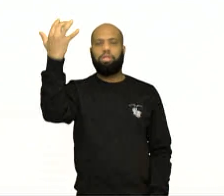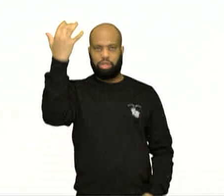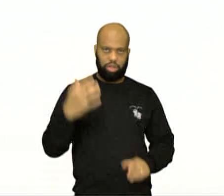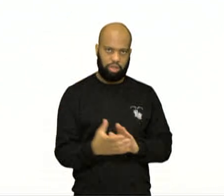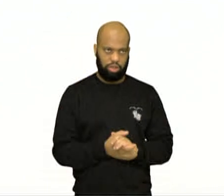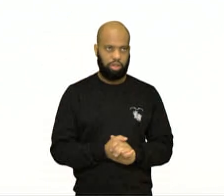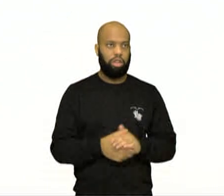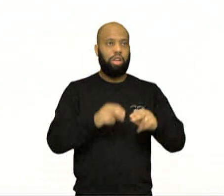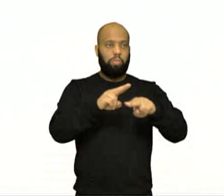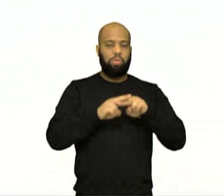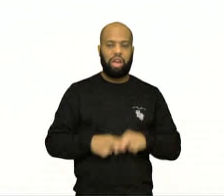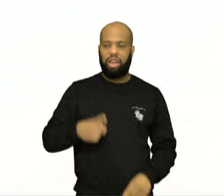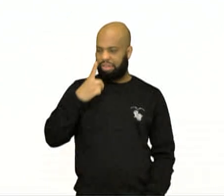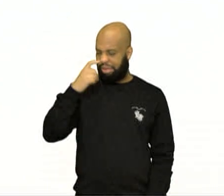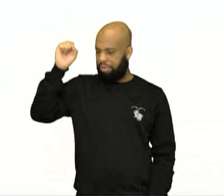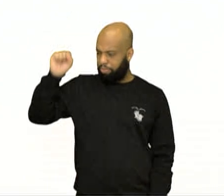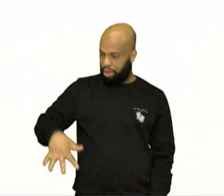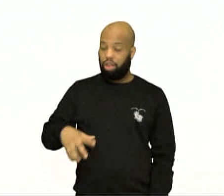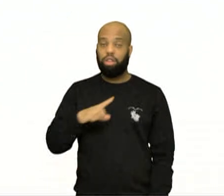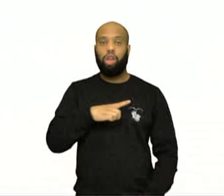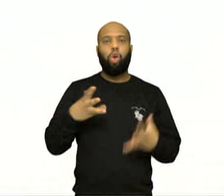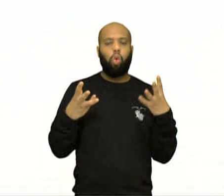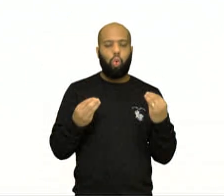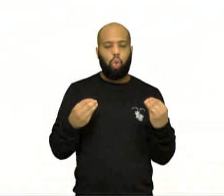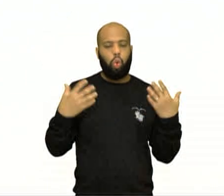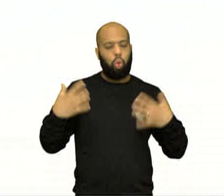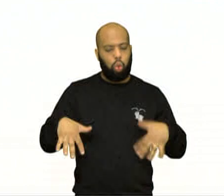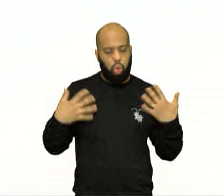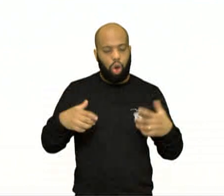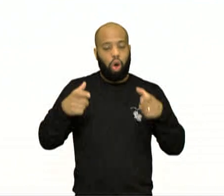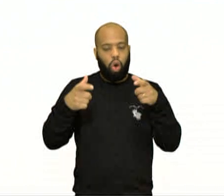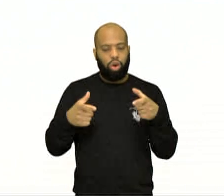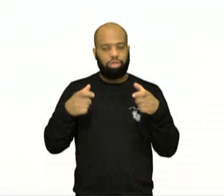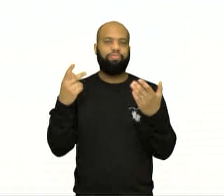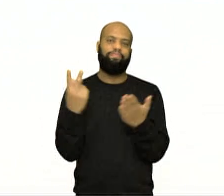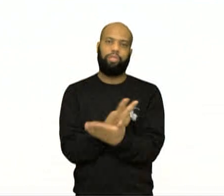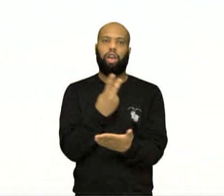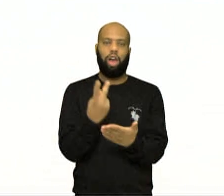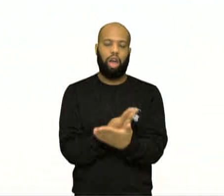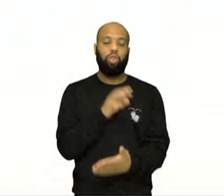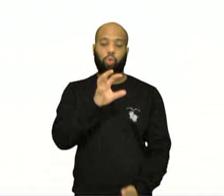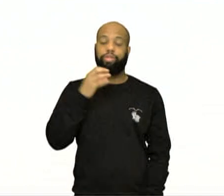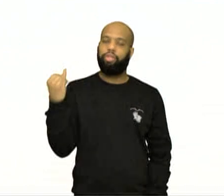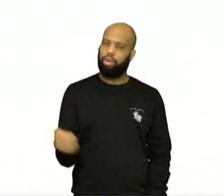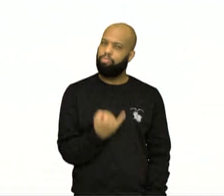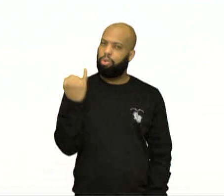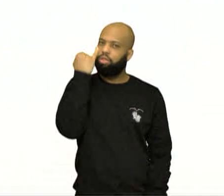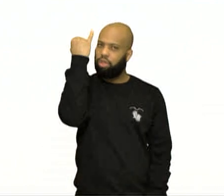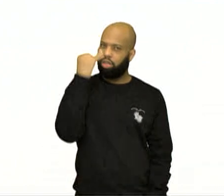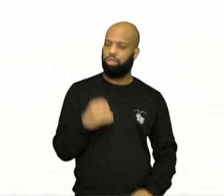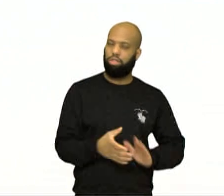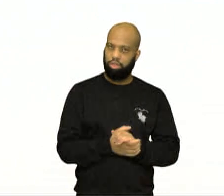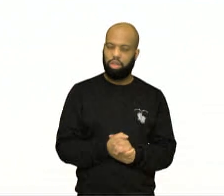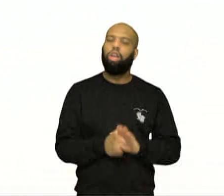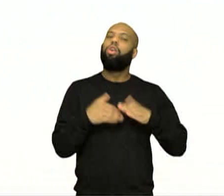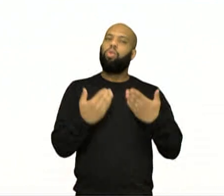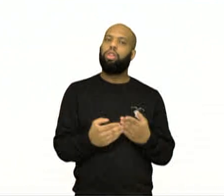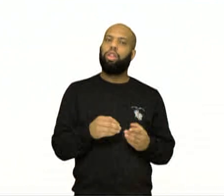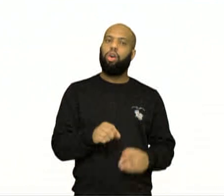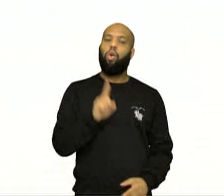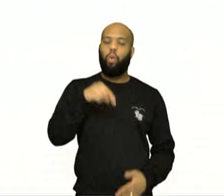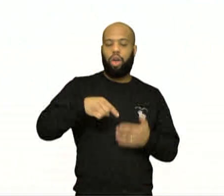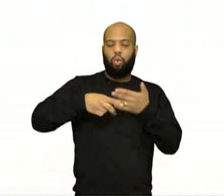Pelo excesso de lixo em lugares impróprios. Esse é um fator importantíssimo Então é uma consequência do